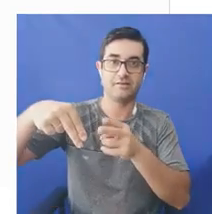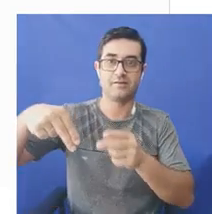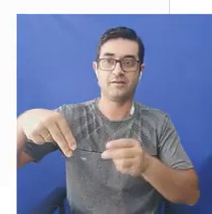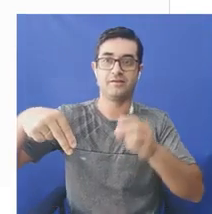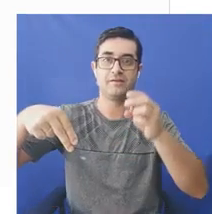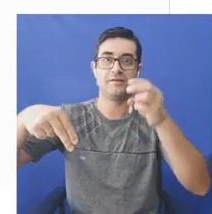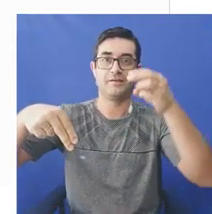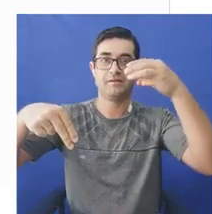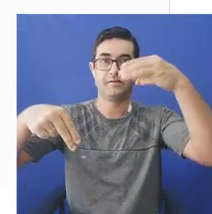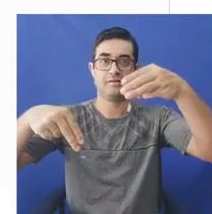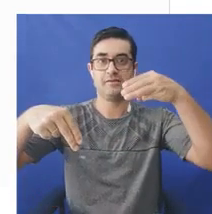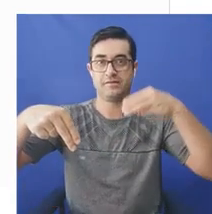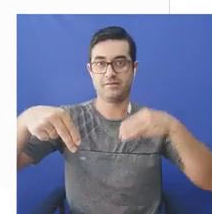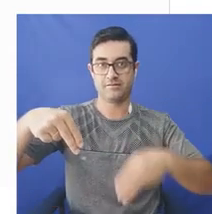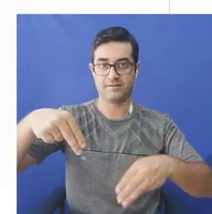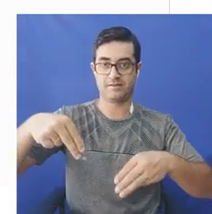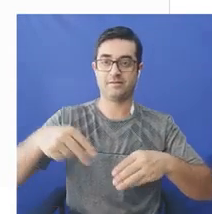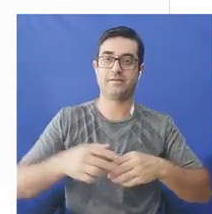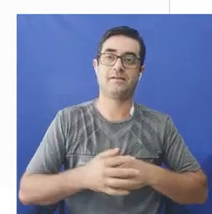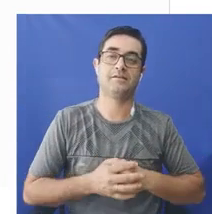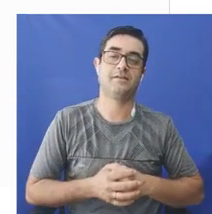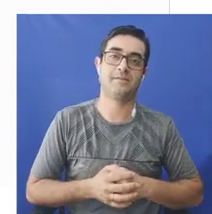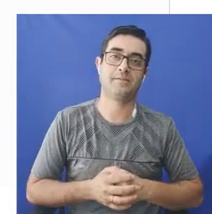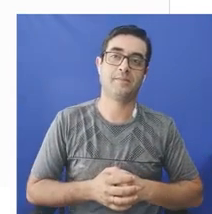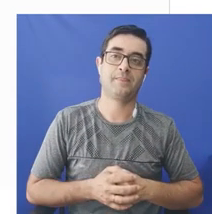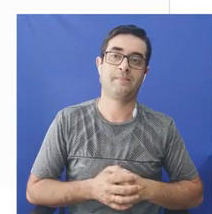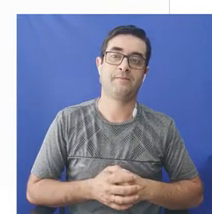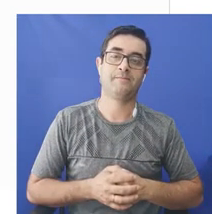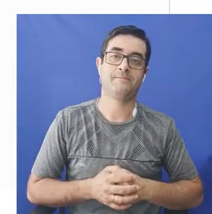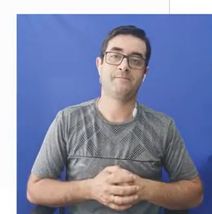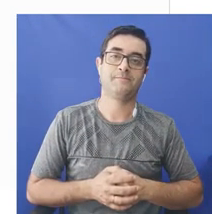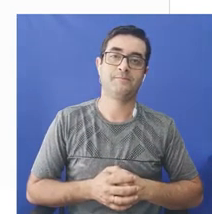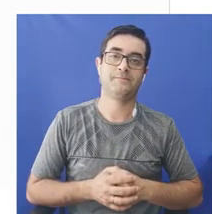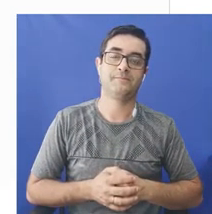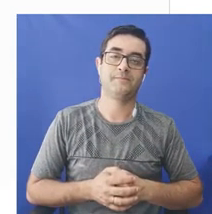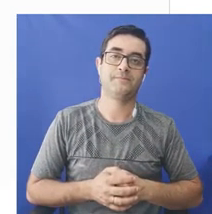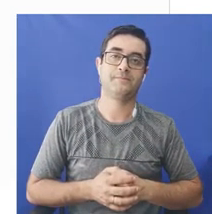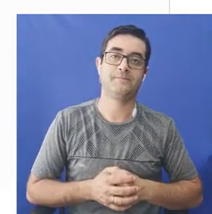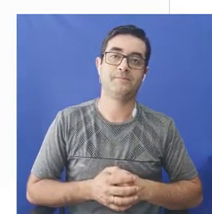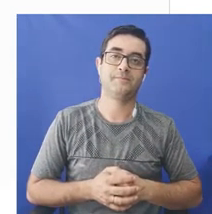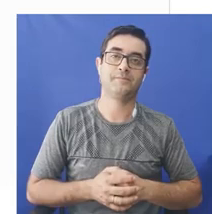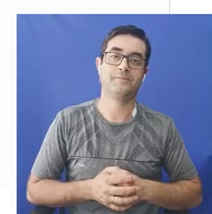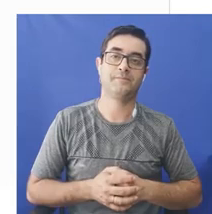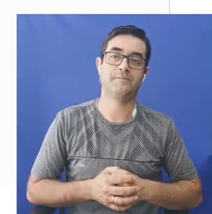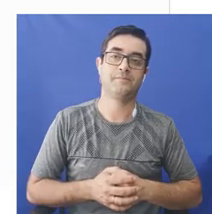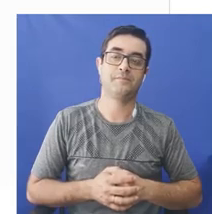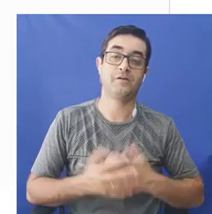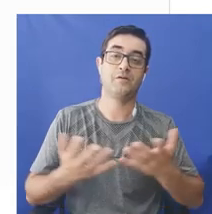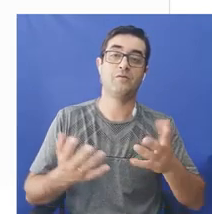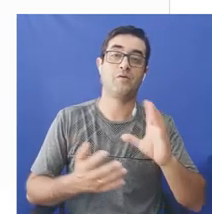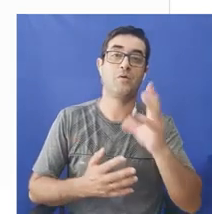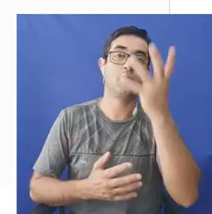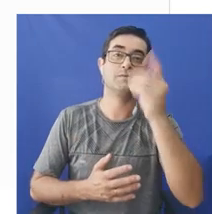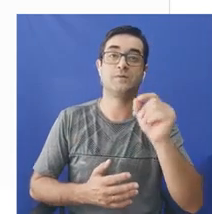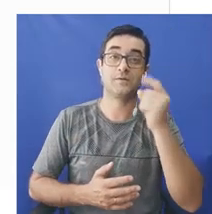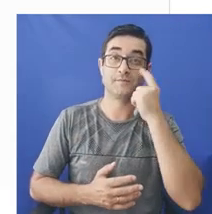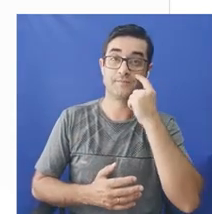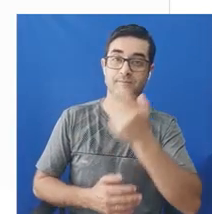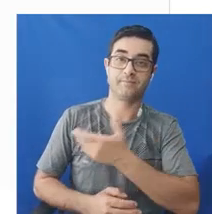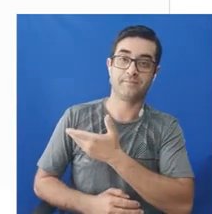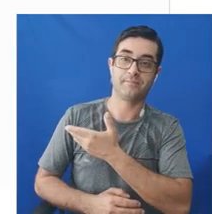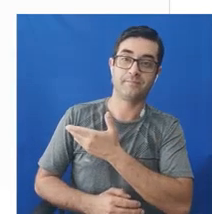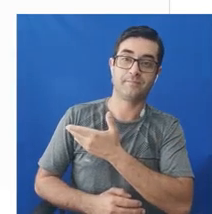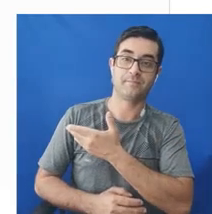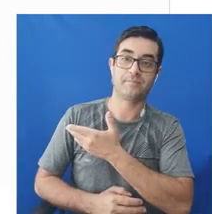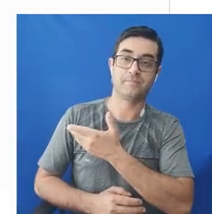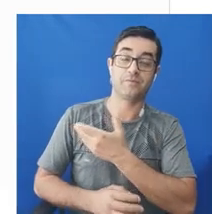Agora, eu tenho a massa sendo dividido pelo número de... a massa atômica e eu tenho o número de mols. Então, olhem